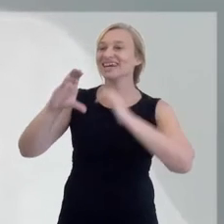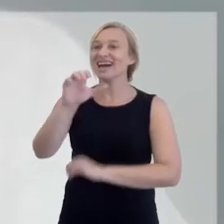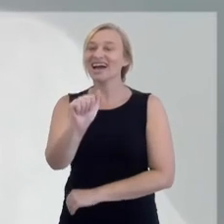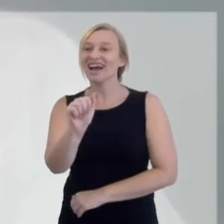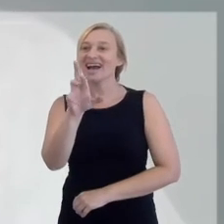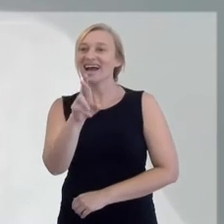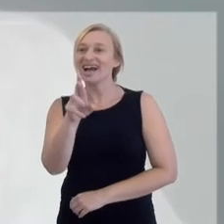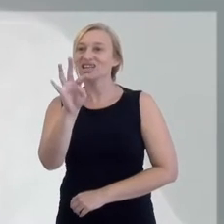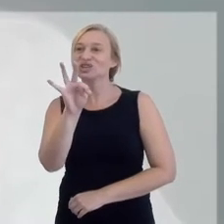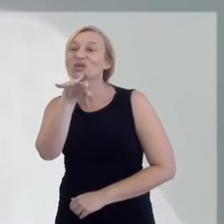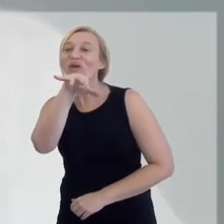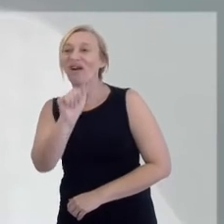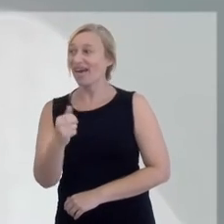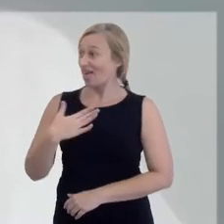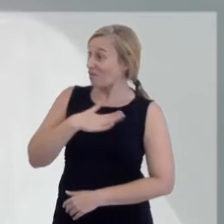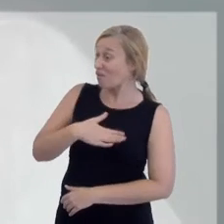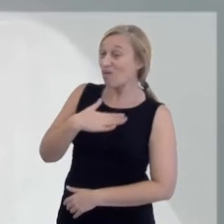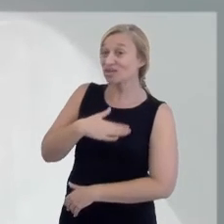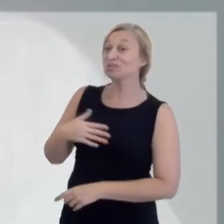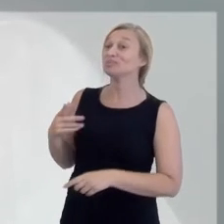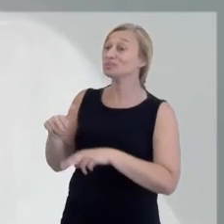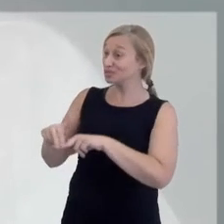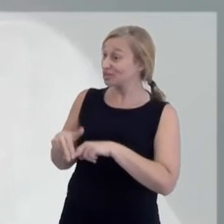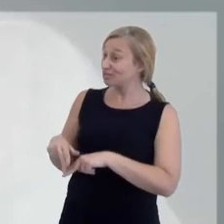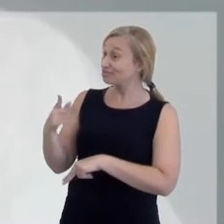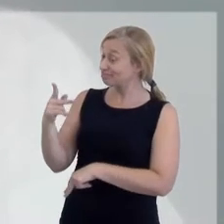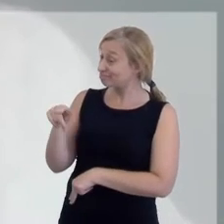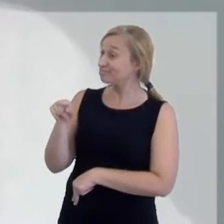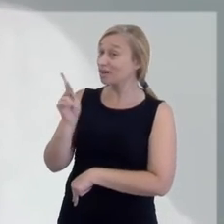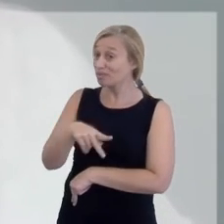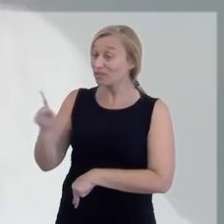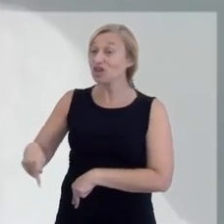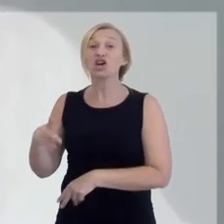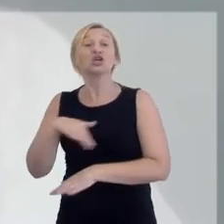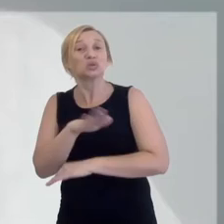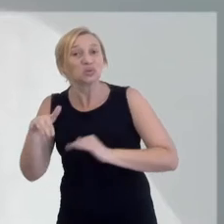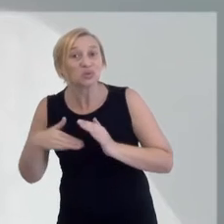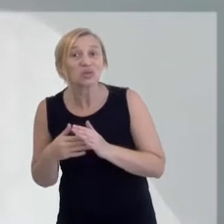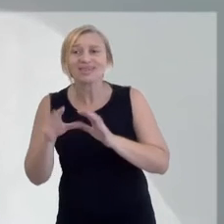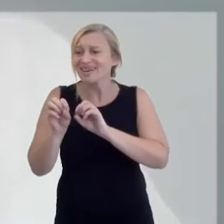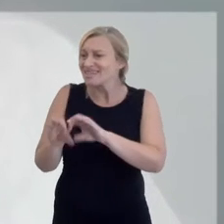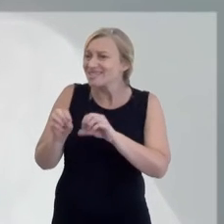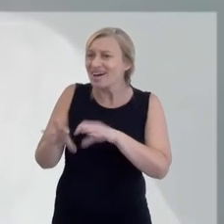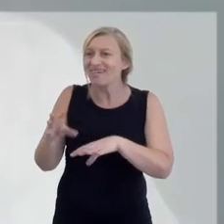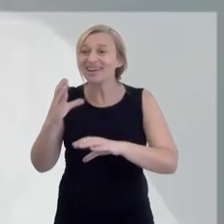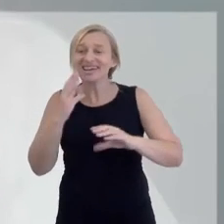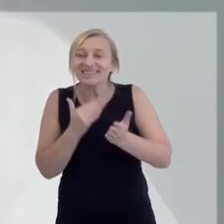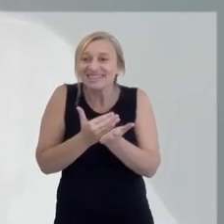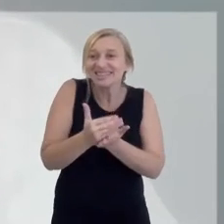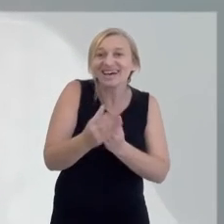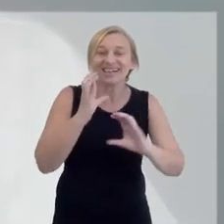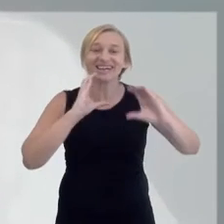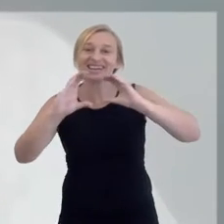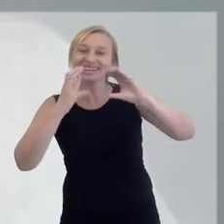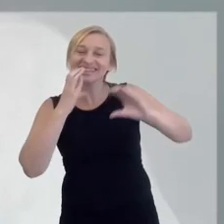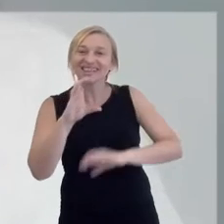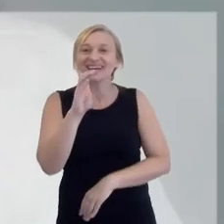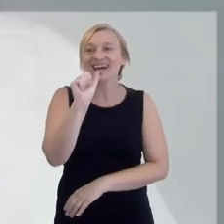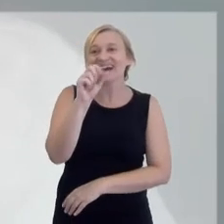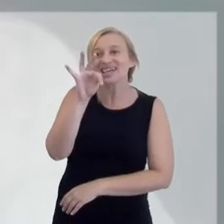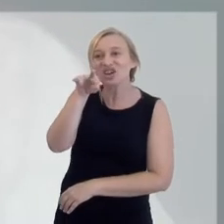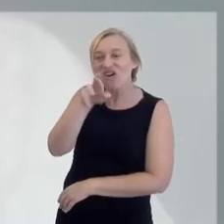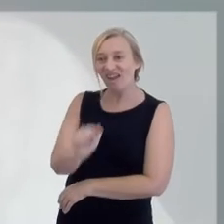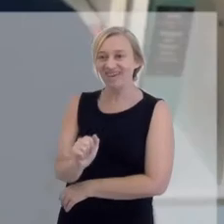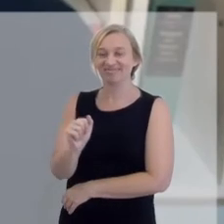cantando Cartola. Eu gosto de Cartola por causa da professora Jacirema, porque todas as aulas dela, ela entrava cantando uma música